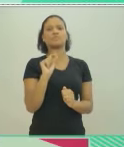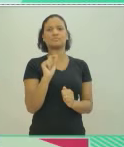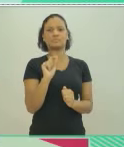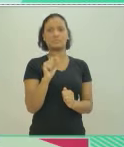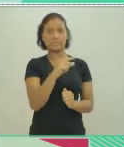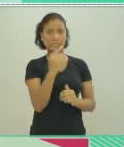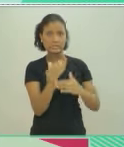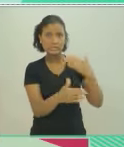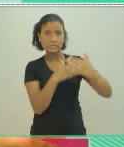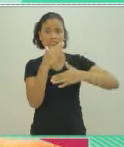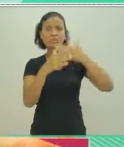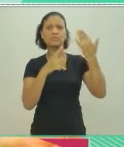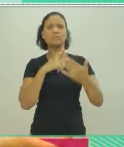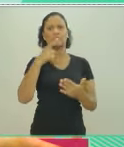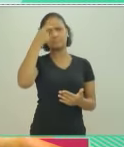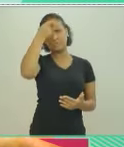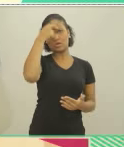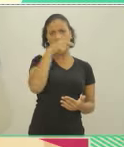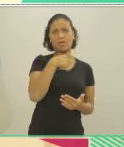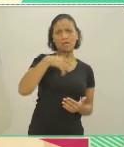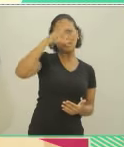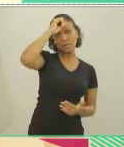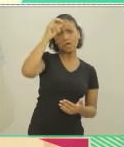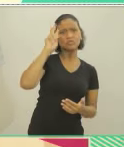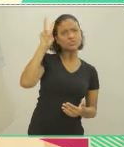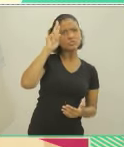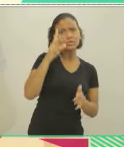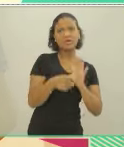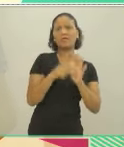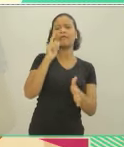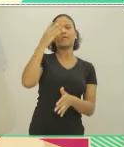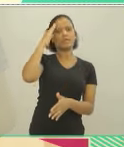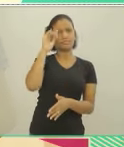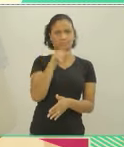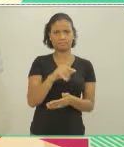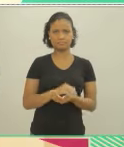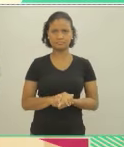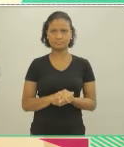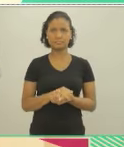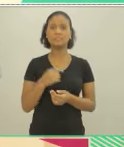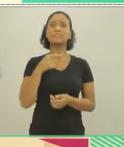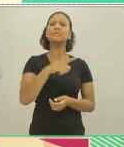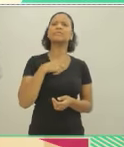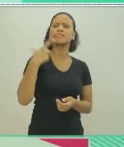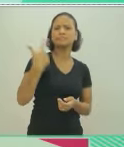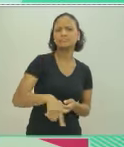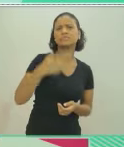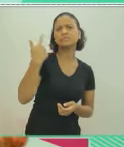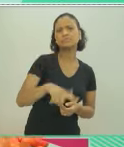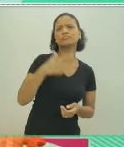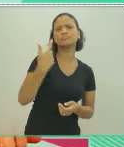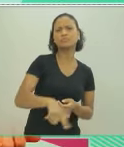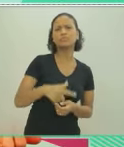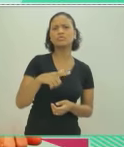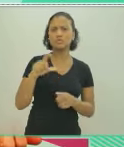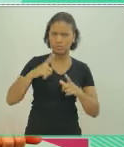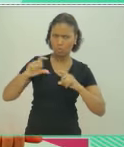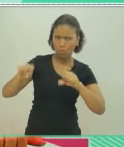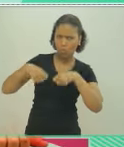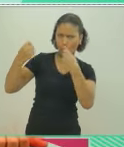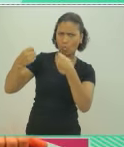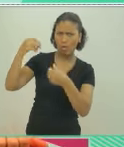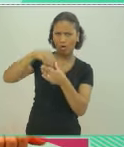aprende a contar uma história sem antes aprender palavras, né? Existe uma perspectiva de cura do autismo? Nos últimos 2 anos, saíram